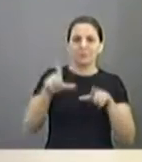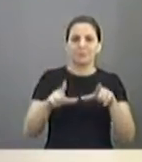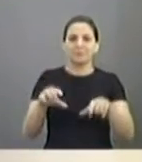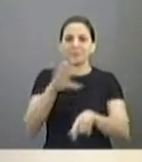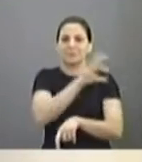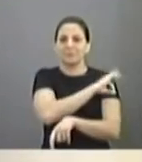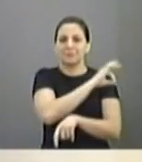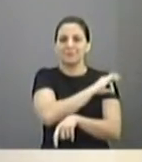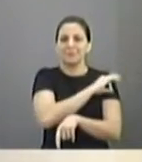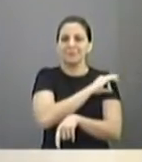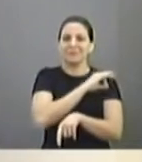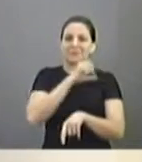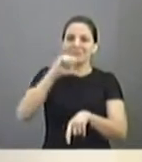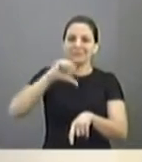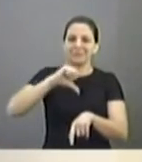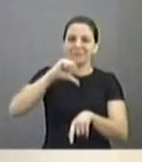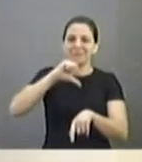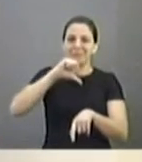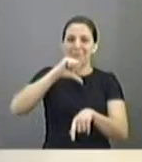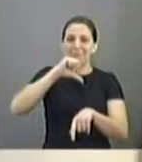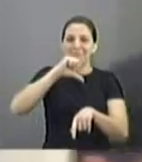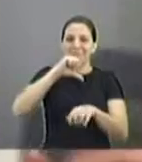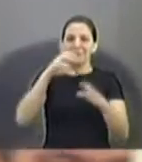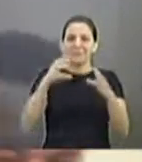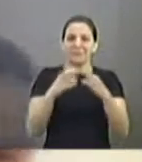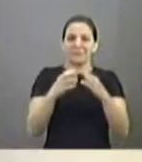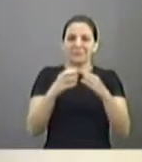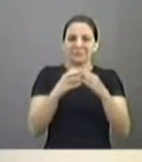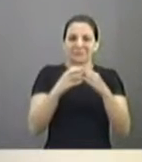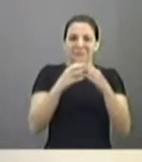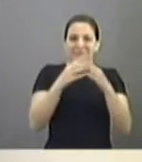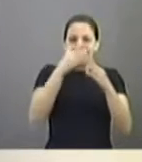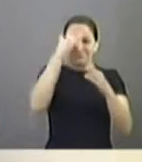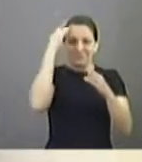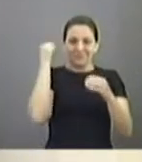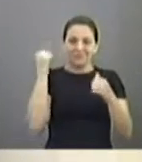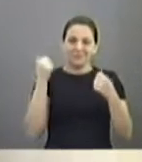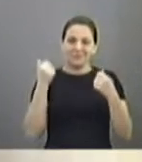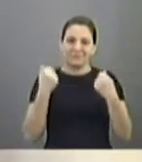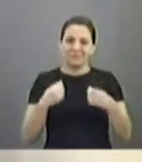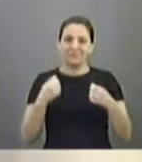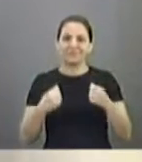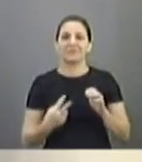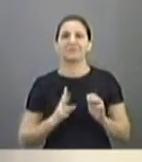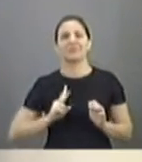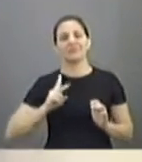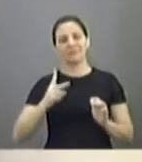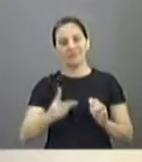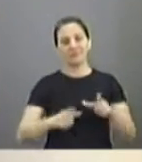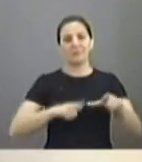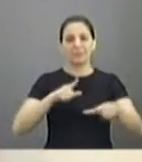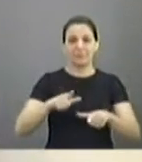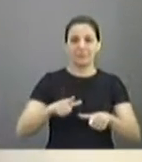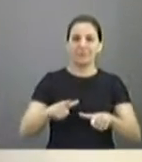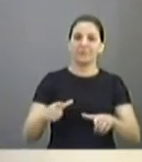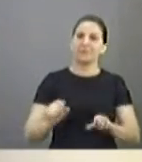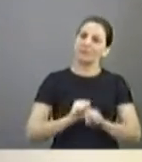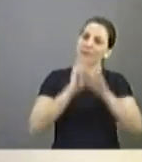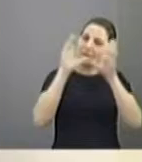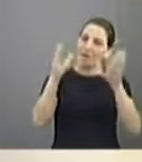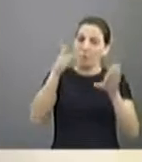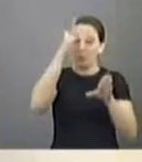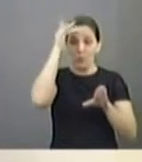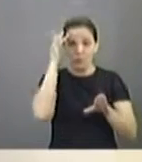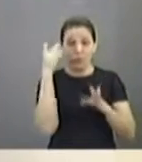toda uma categoria que se dedica e que trabalha bastante e que merece ser reconhecida. Obviamente, uma pessoa como